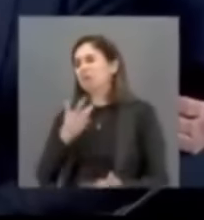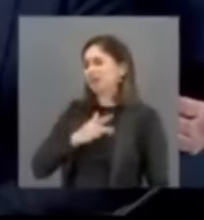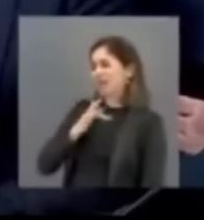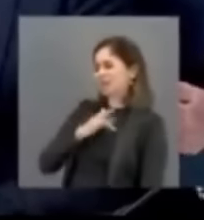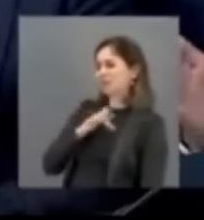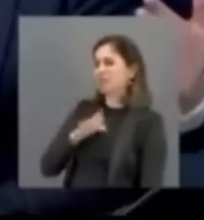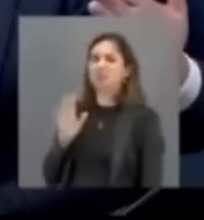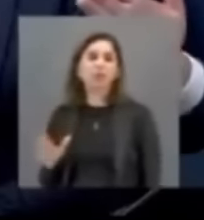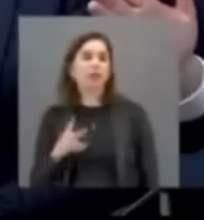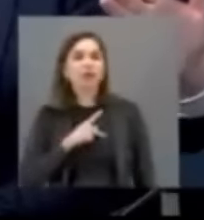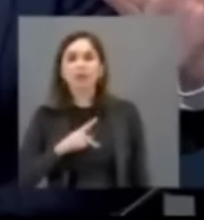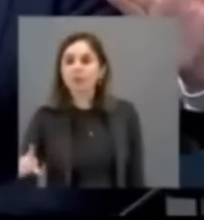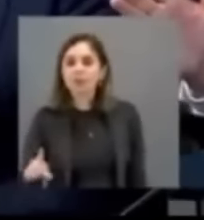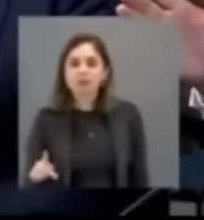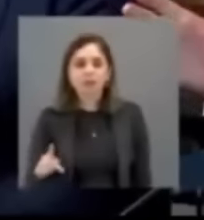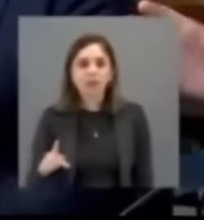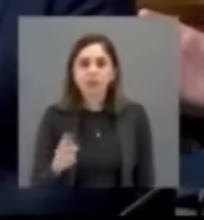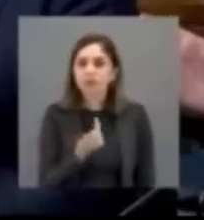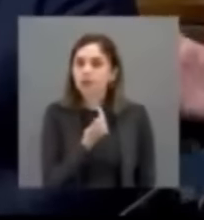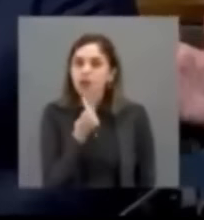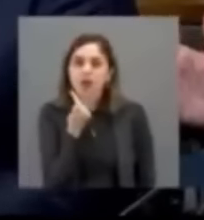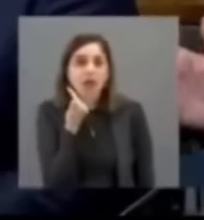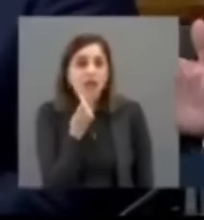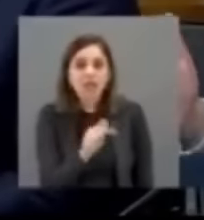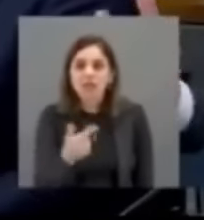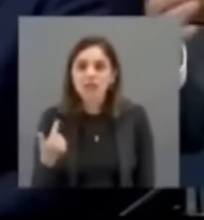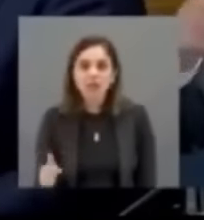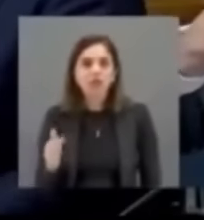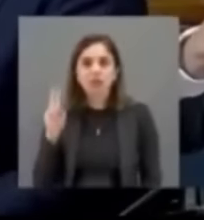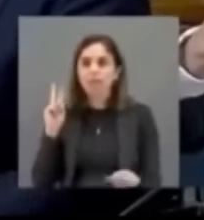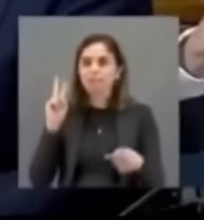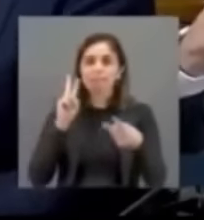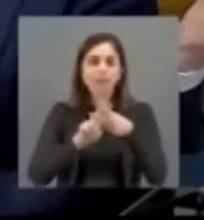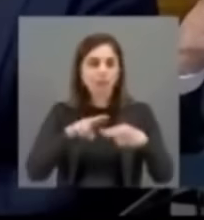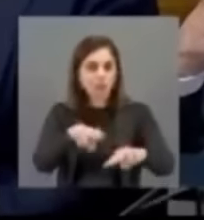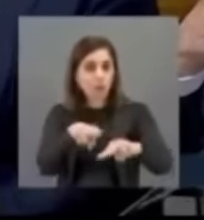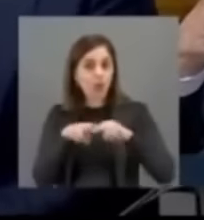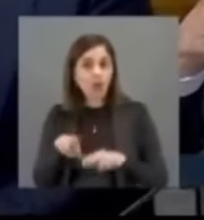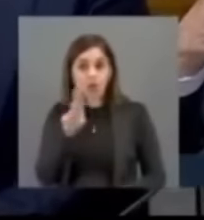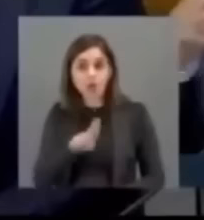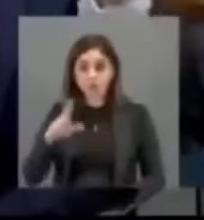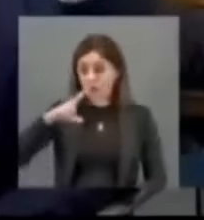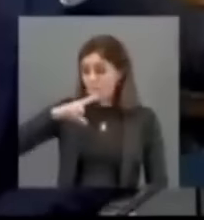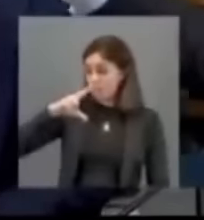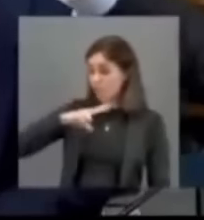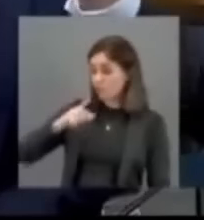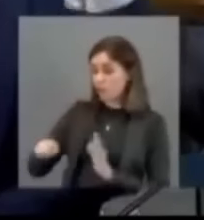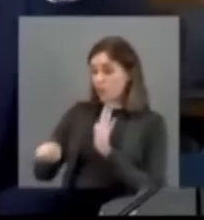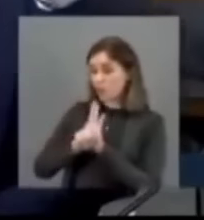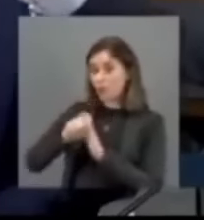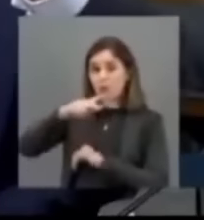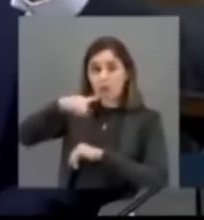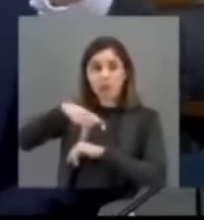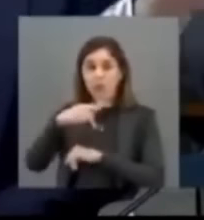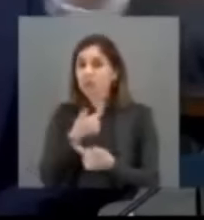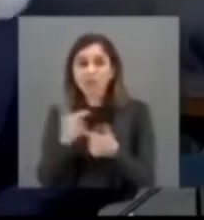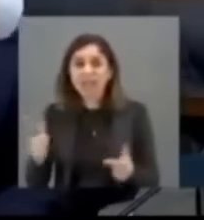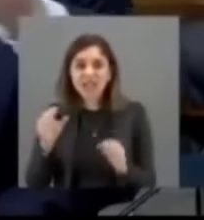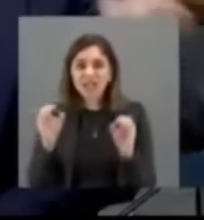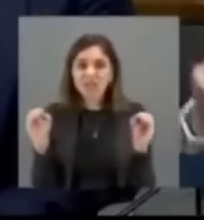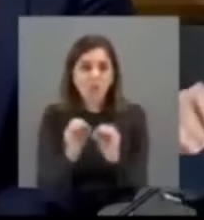daí o problema é que a fala dele é mais absurda ainda porque não existe nenhuma regulamentação hoje para